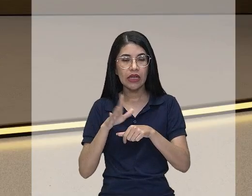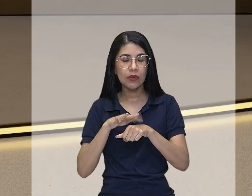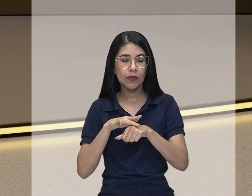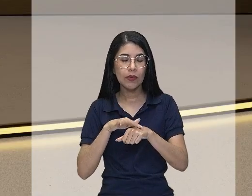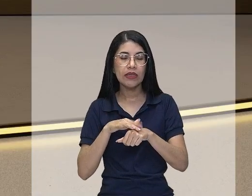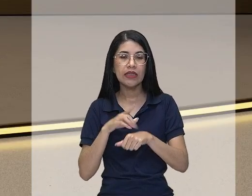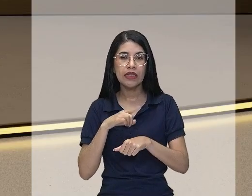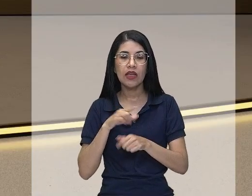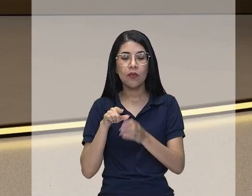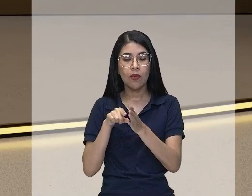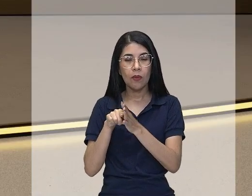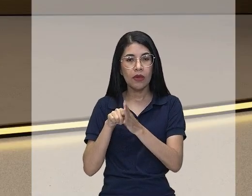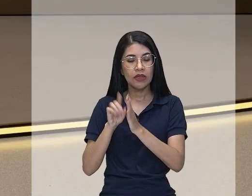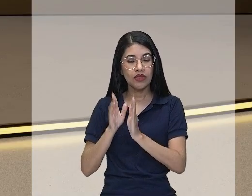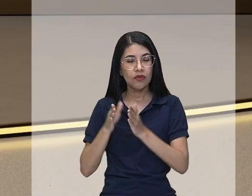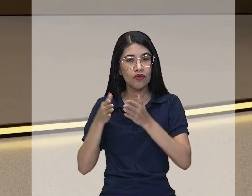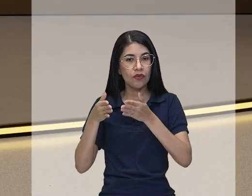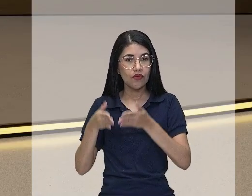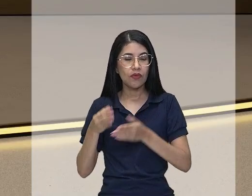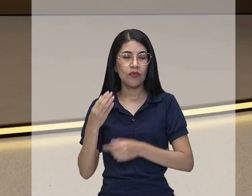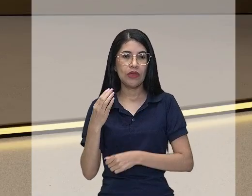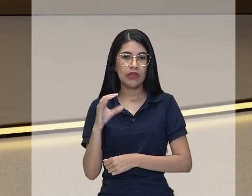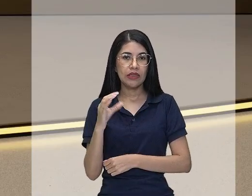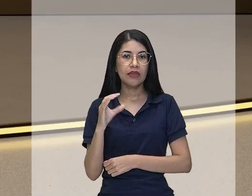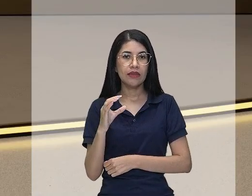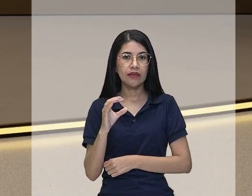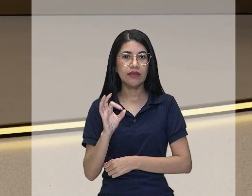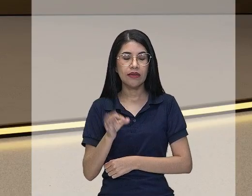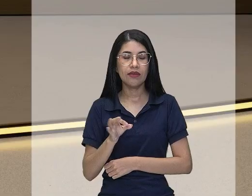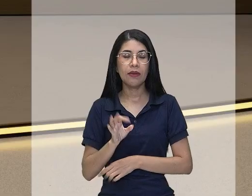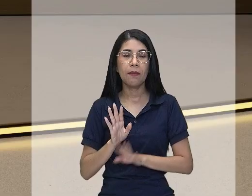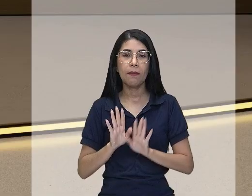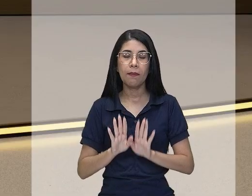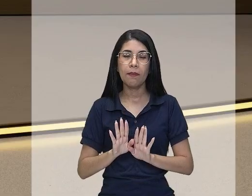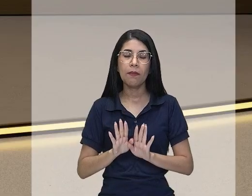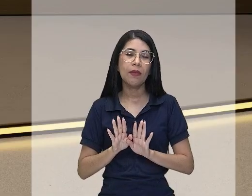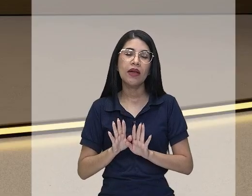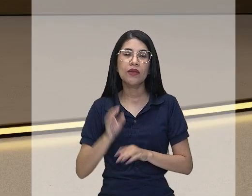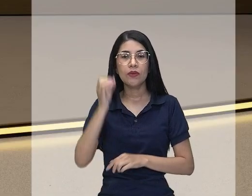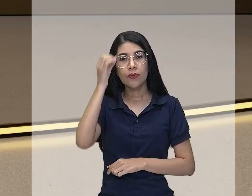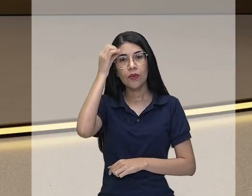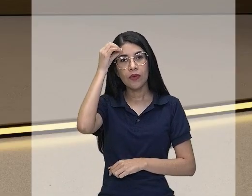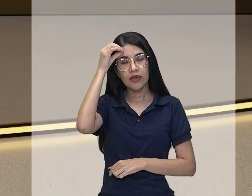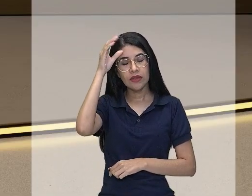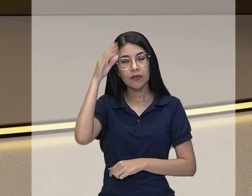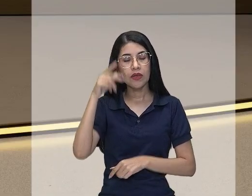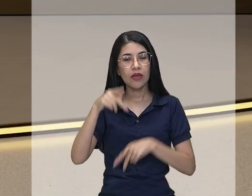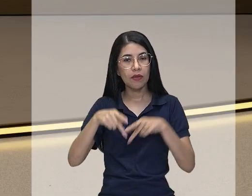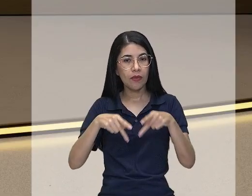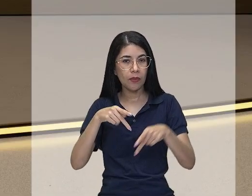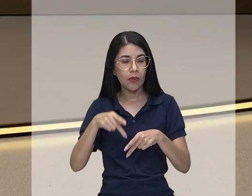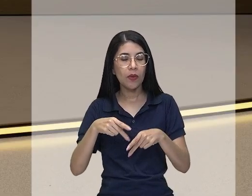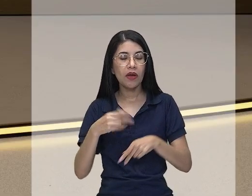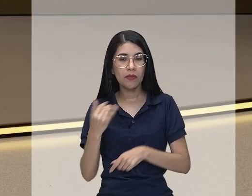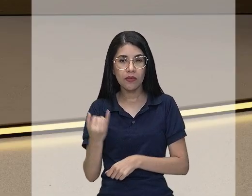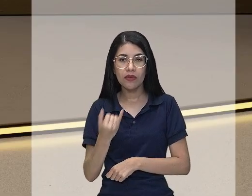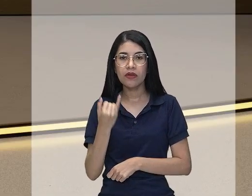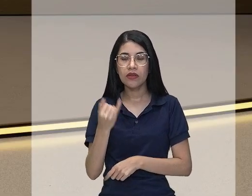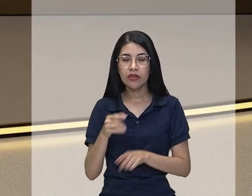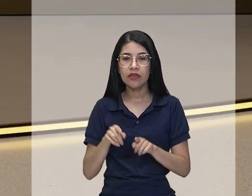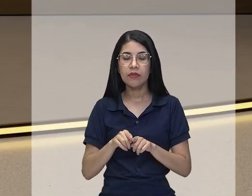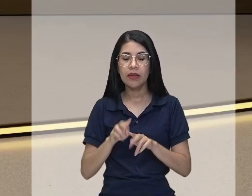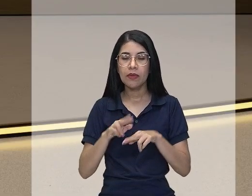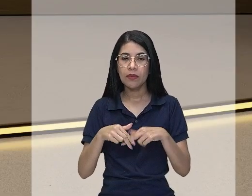estudo específico, né, um estudo científico, mas a gente considera esse conhecimento popular também, né? Então ele acaba